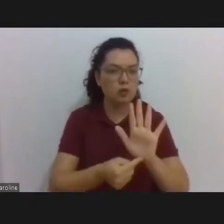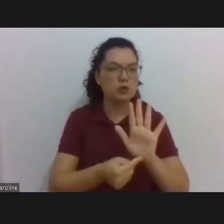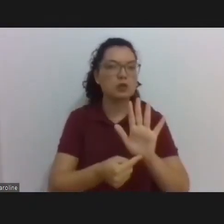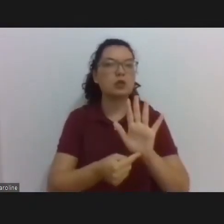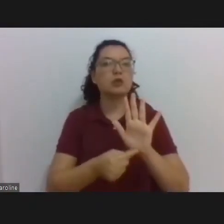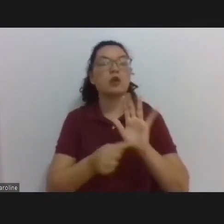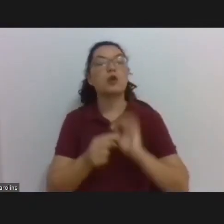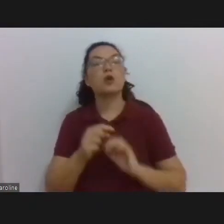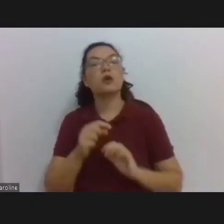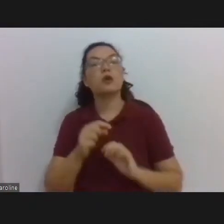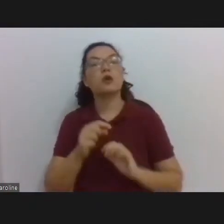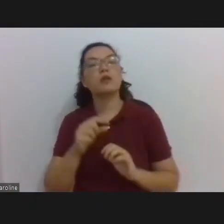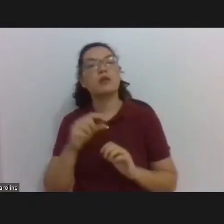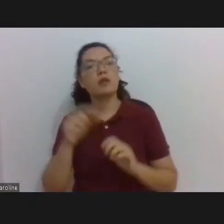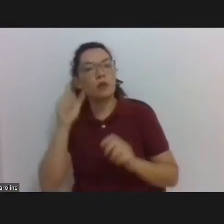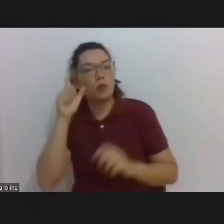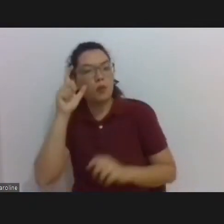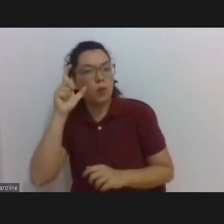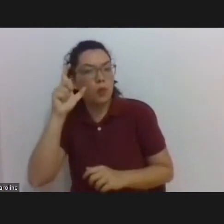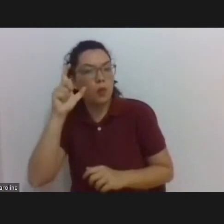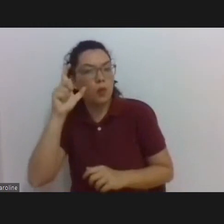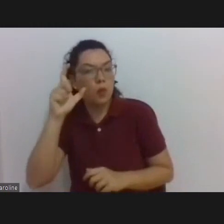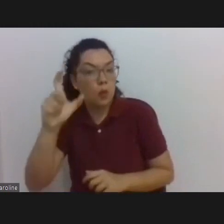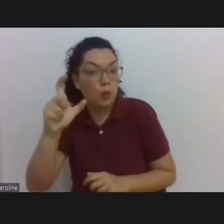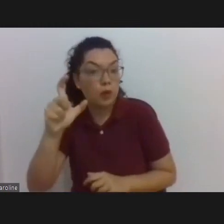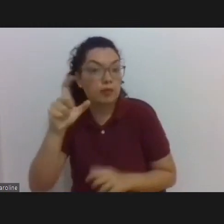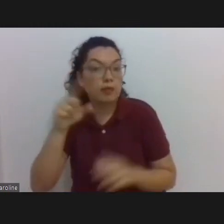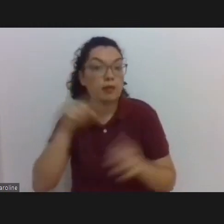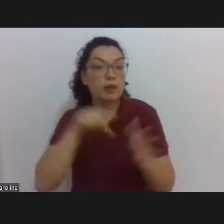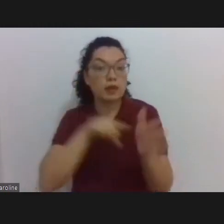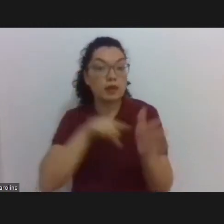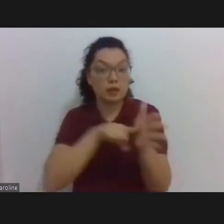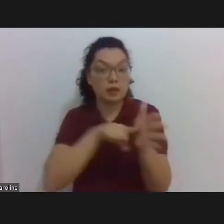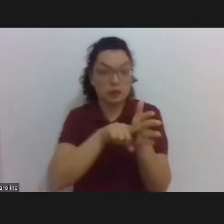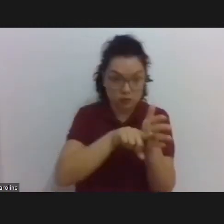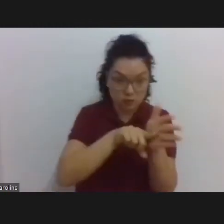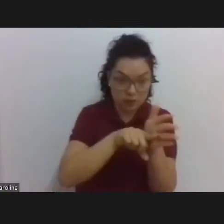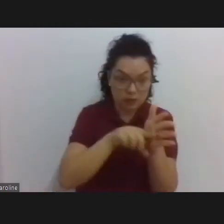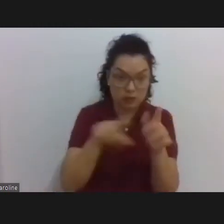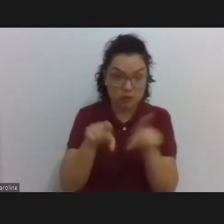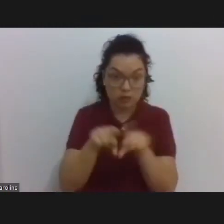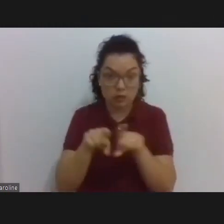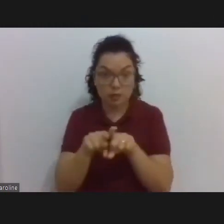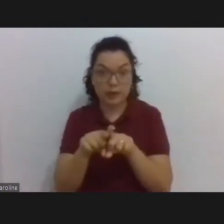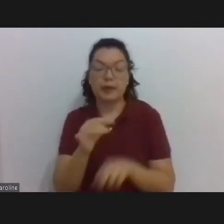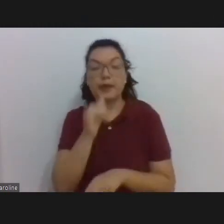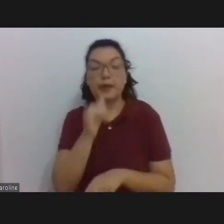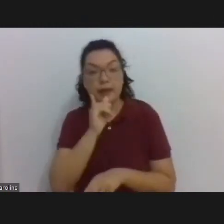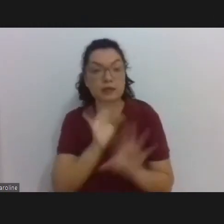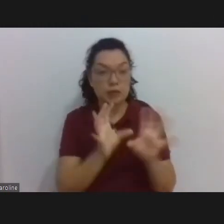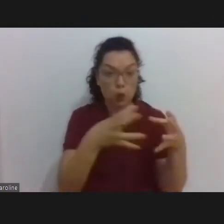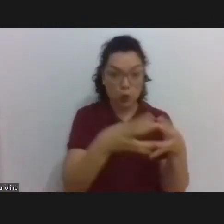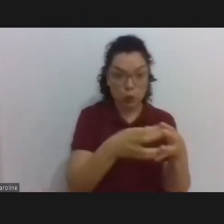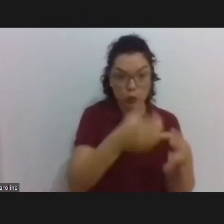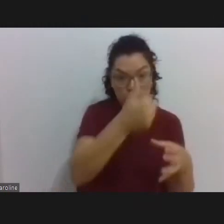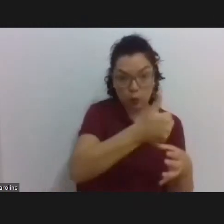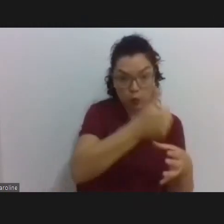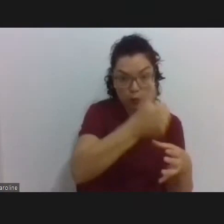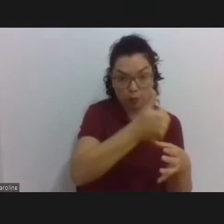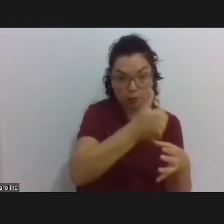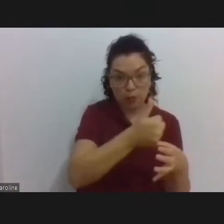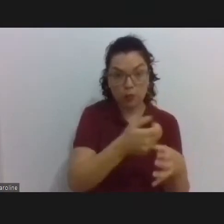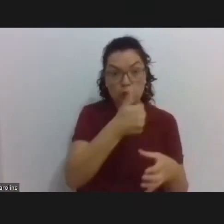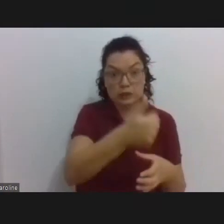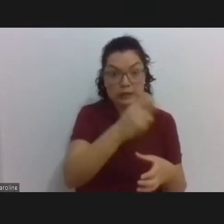interesse dos pesquisadores. O eixo 1, Projeto, Políticas e Práticas, contou com 158 trabalhos.